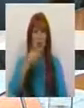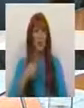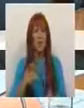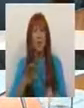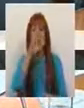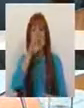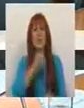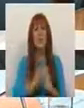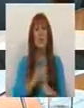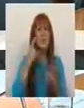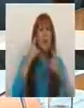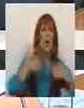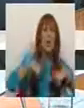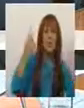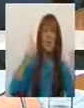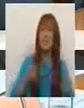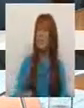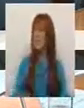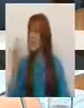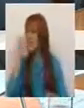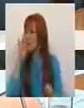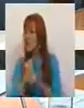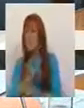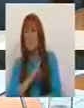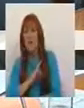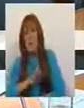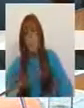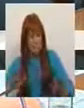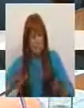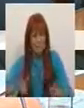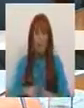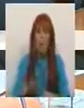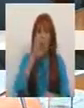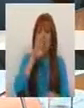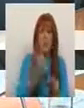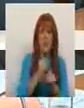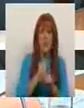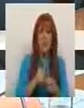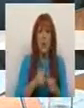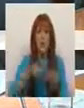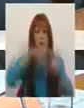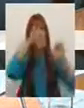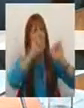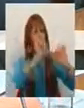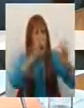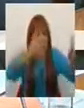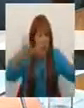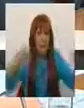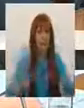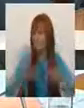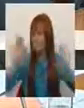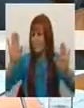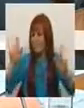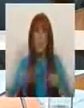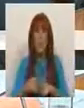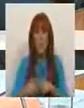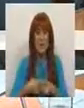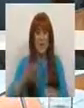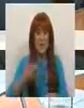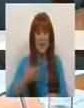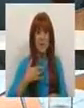é se o serviço era público, se o serviço era privado ou se o serviço era municipal. O que